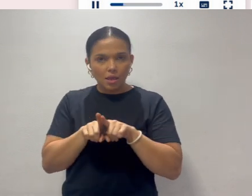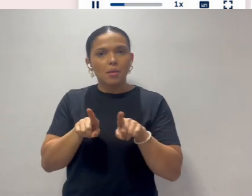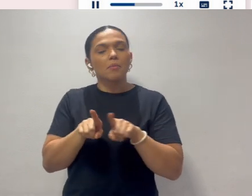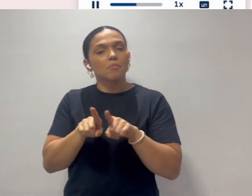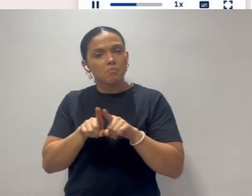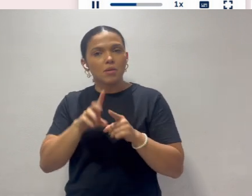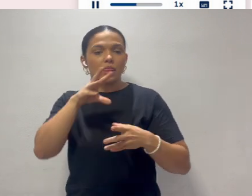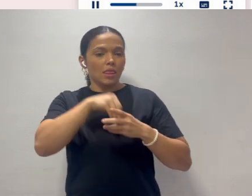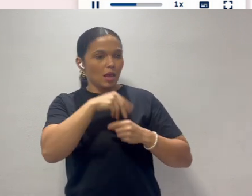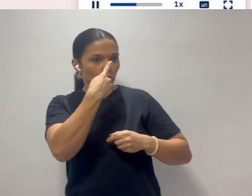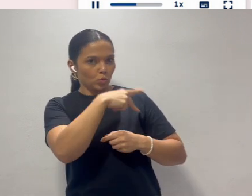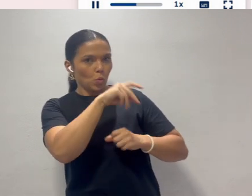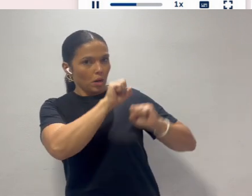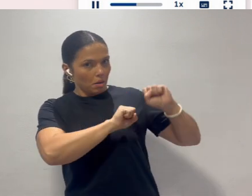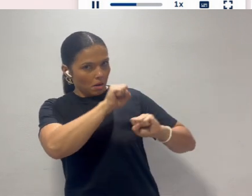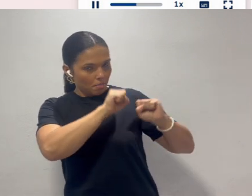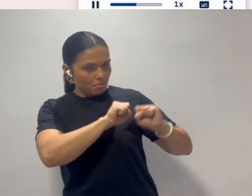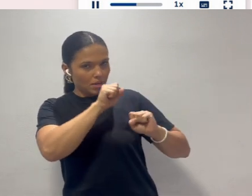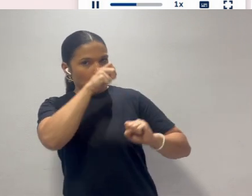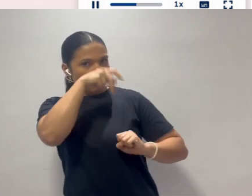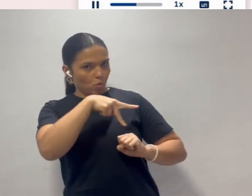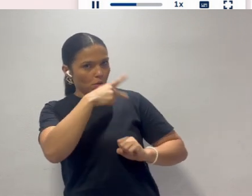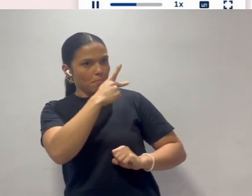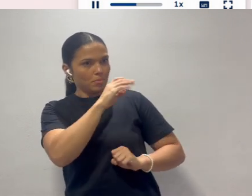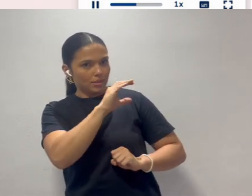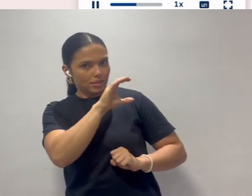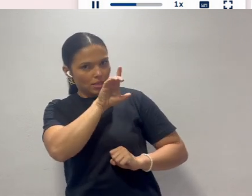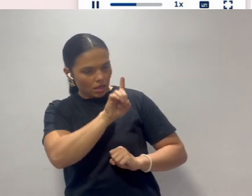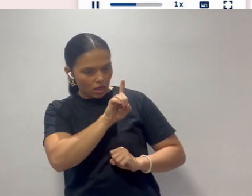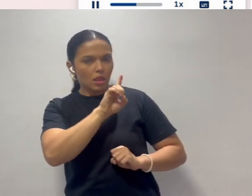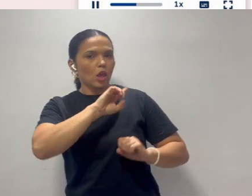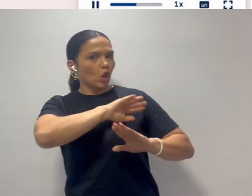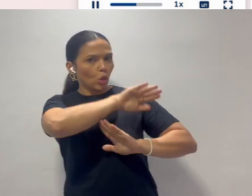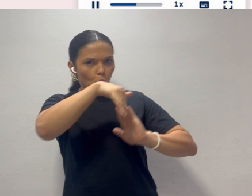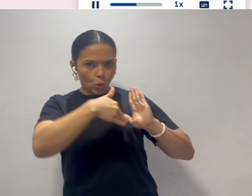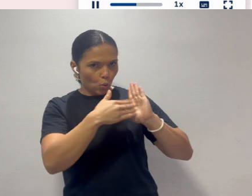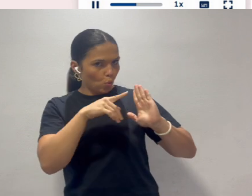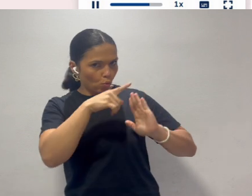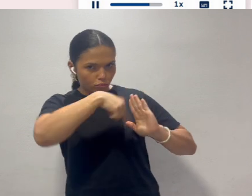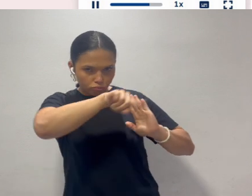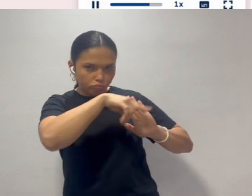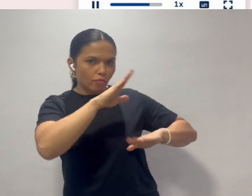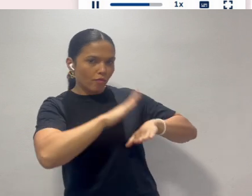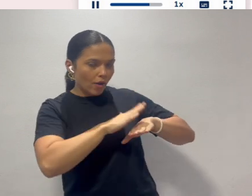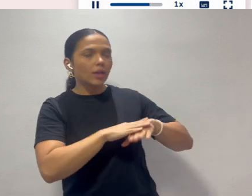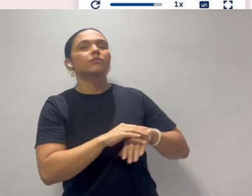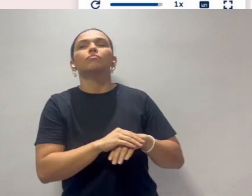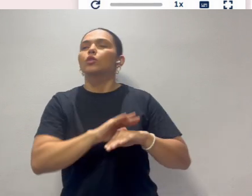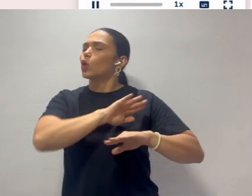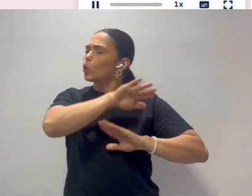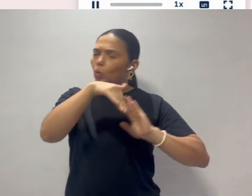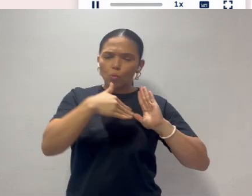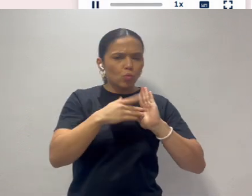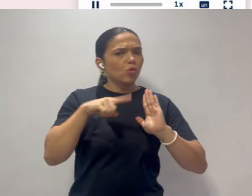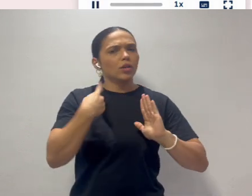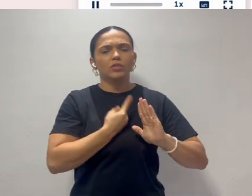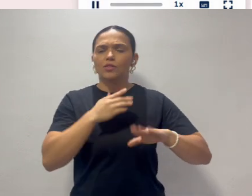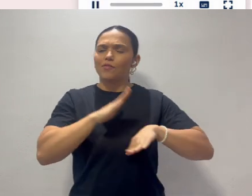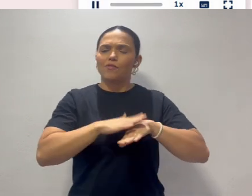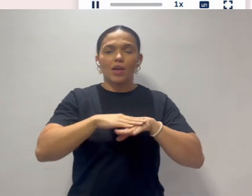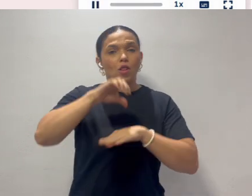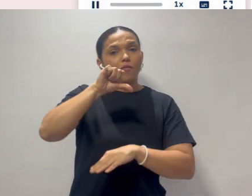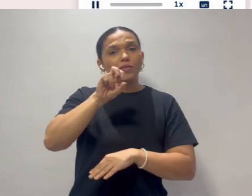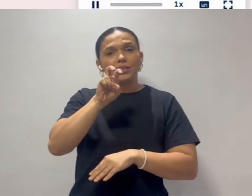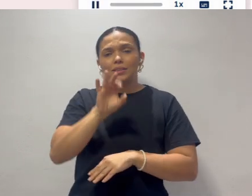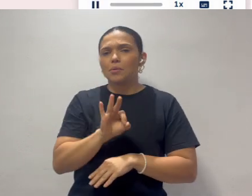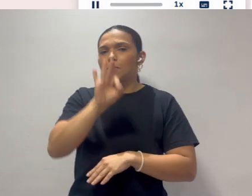PCD. Pela Aposenta PCD. Tudo nós fazemos isso, a maioria dos nossos casos, 95% dos nossos casos, Bruno, são